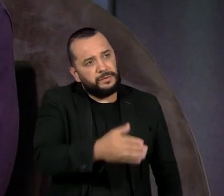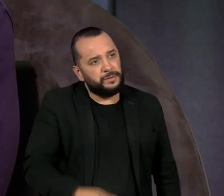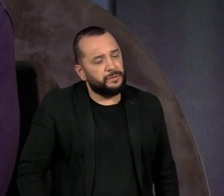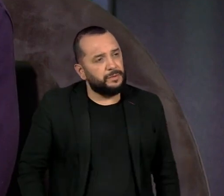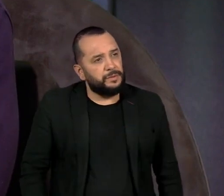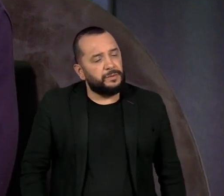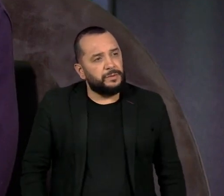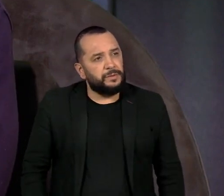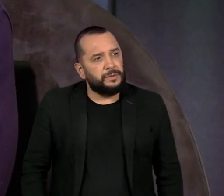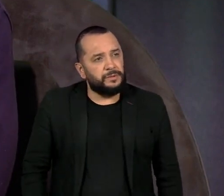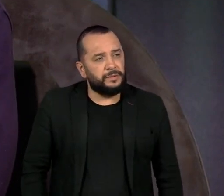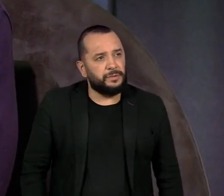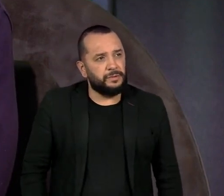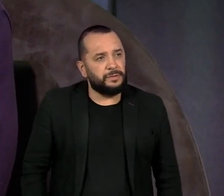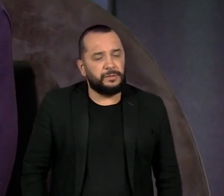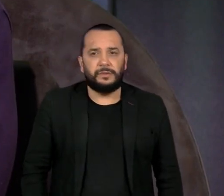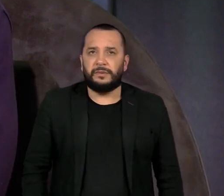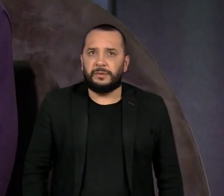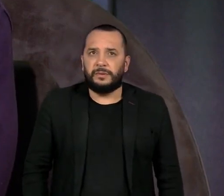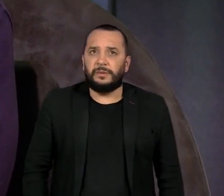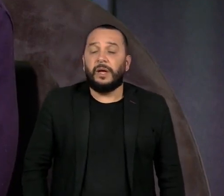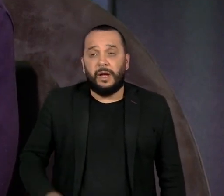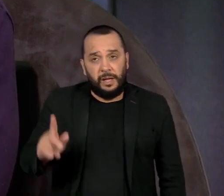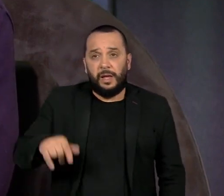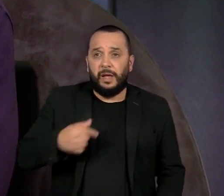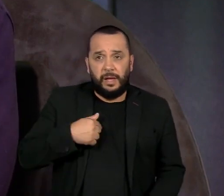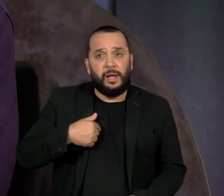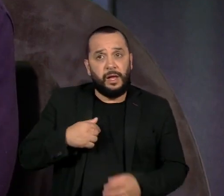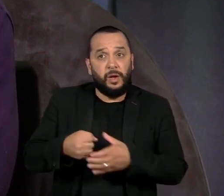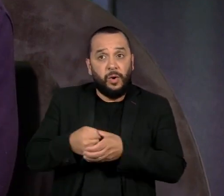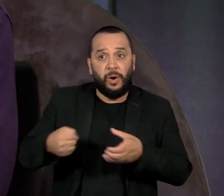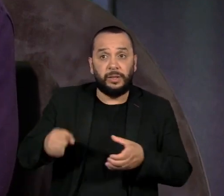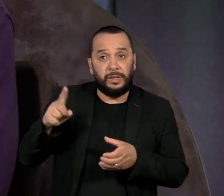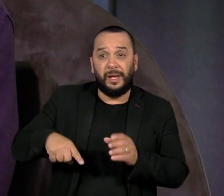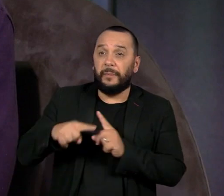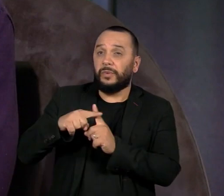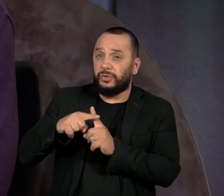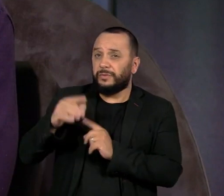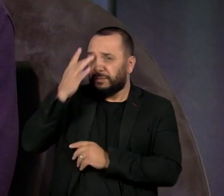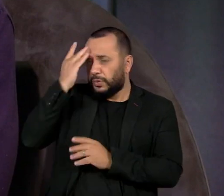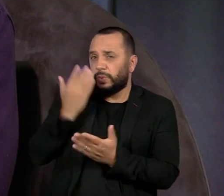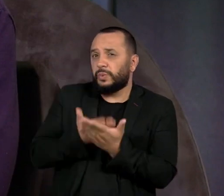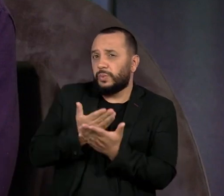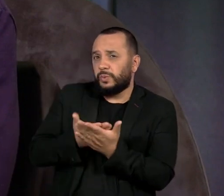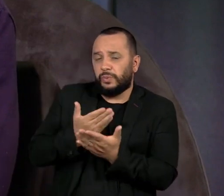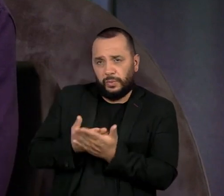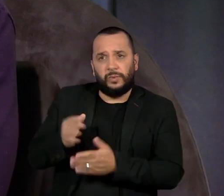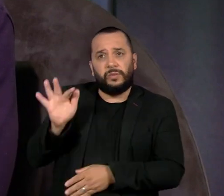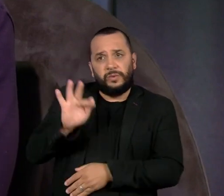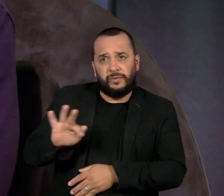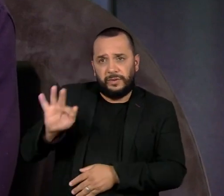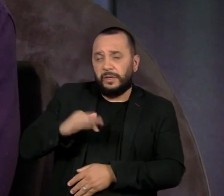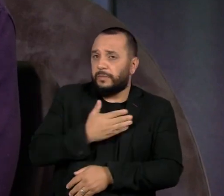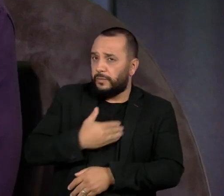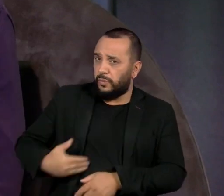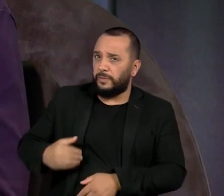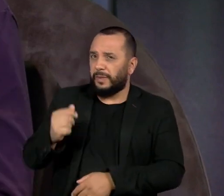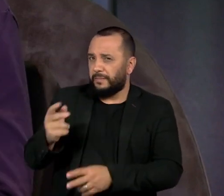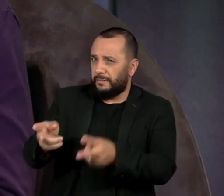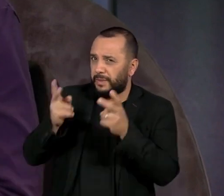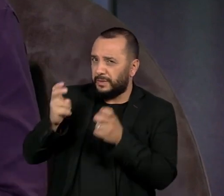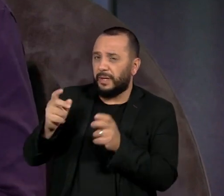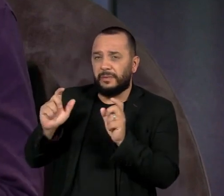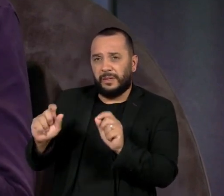As políticas afirmativas foram muito positivas, isso aí ninguém tem dúvida. Quem viveu a universidade pública, especialmente na transição, conseguiu enxergar